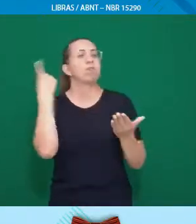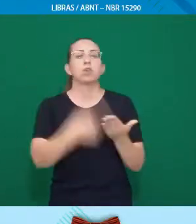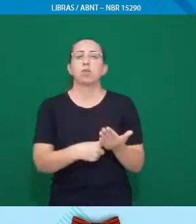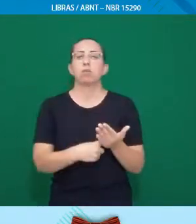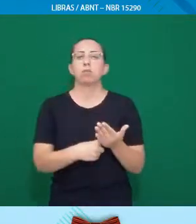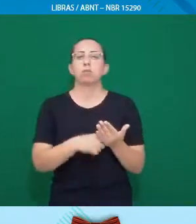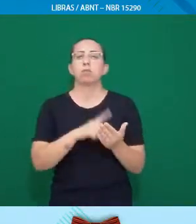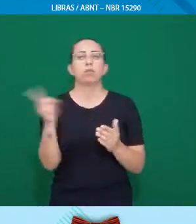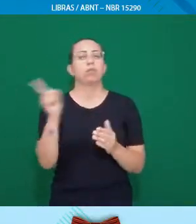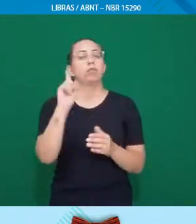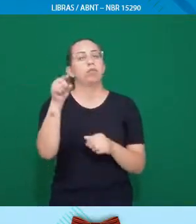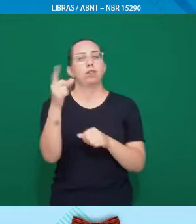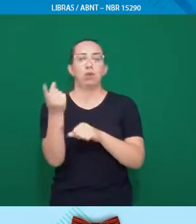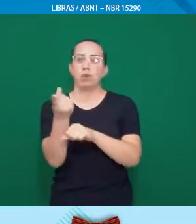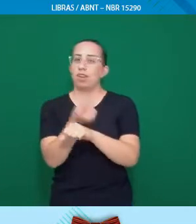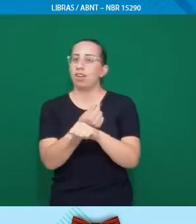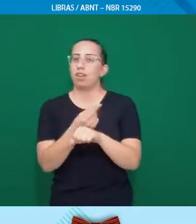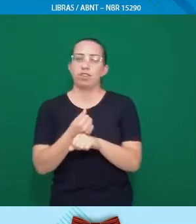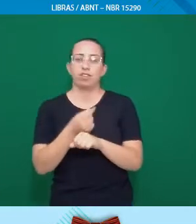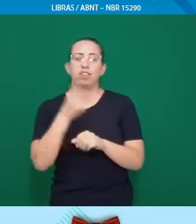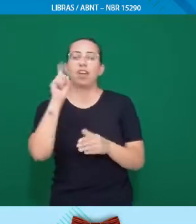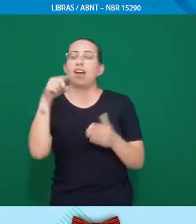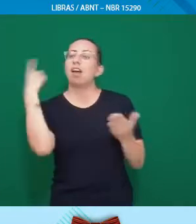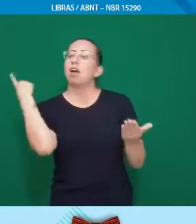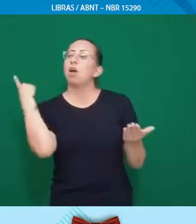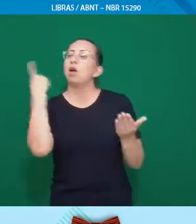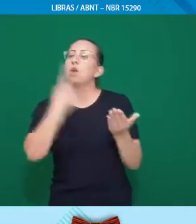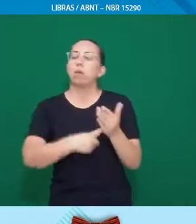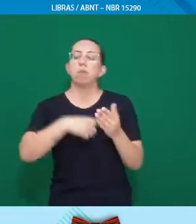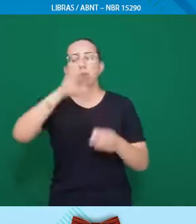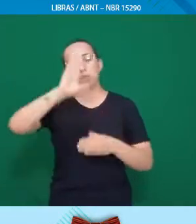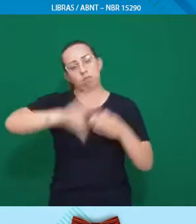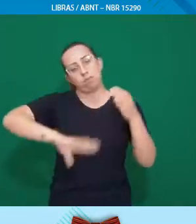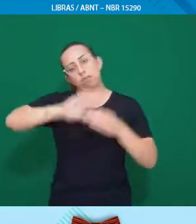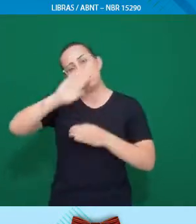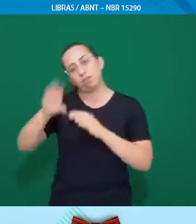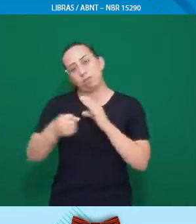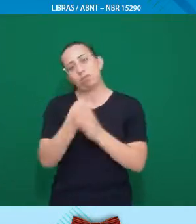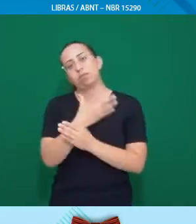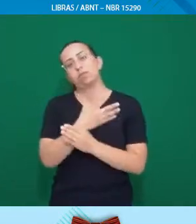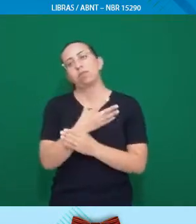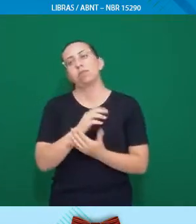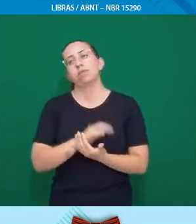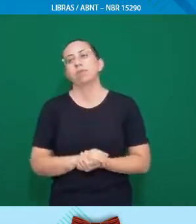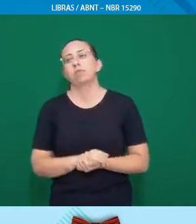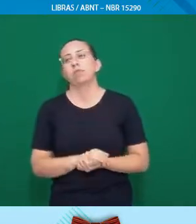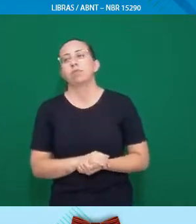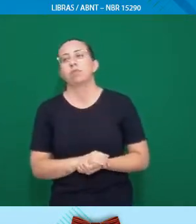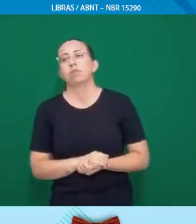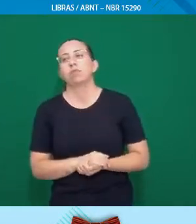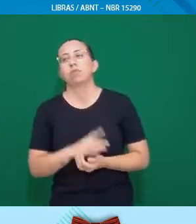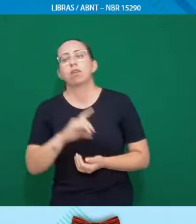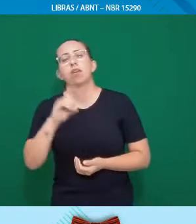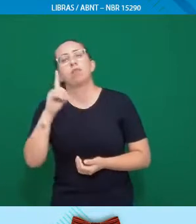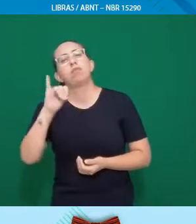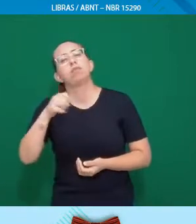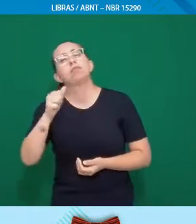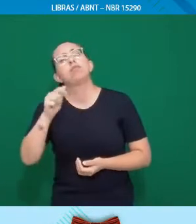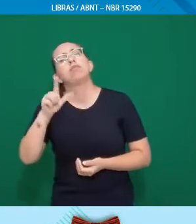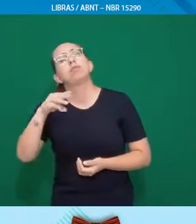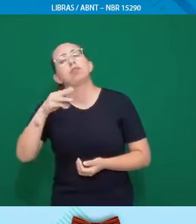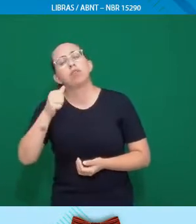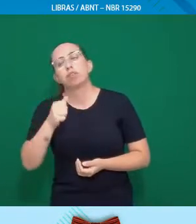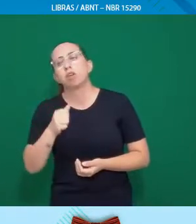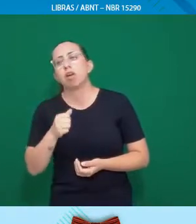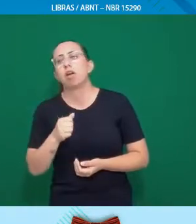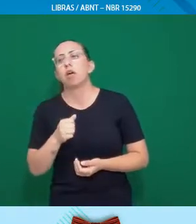não é individualmente um compromisso com Campos Novos já saiu daí já mano mostra o